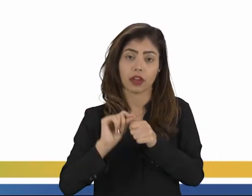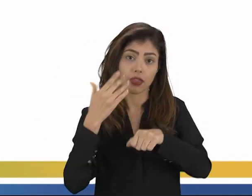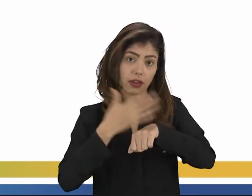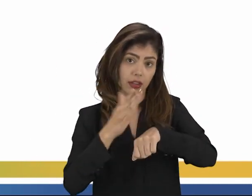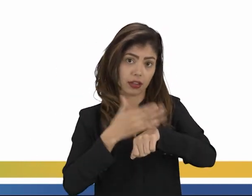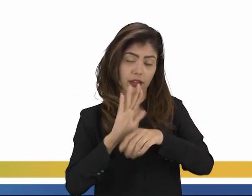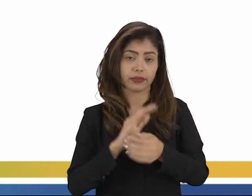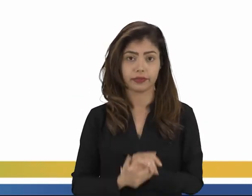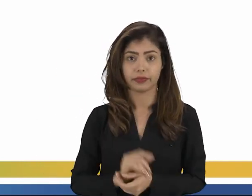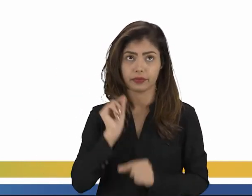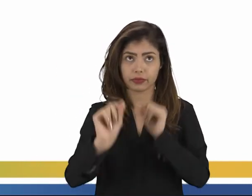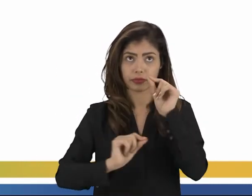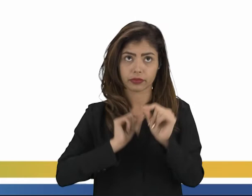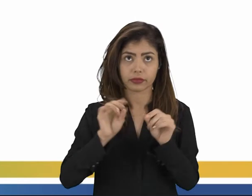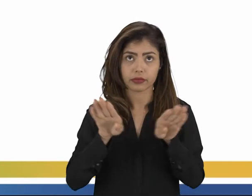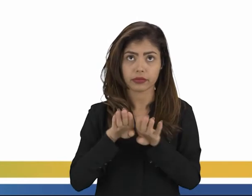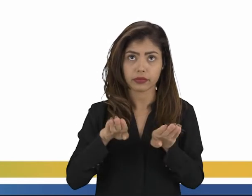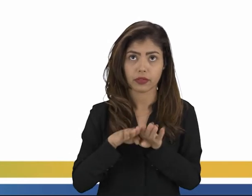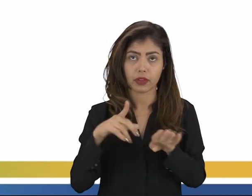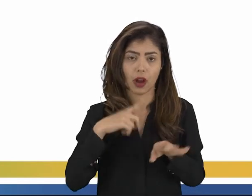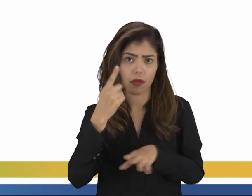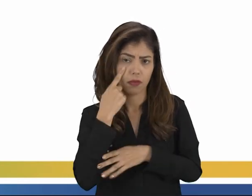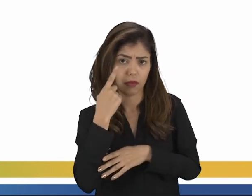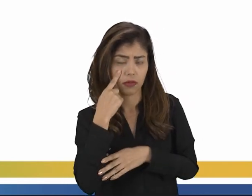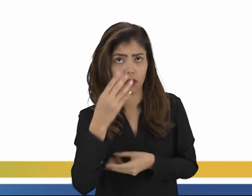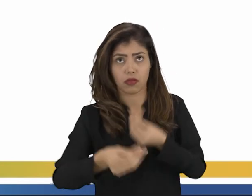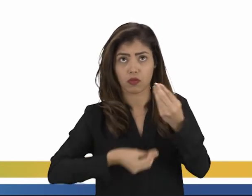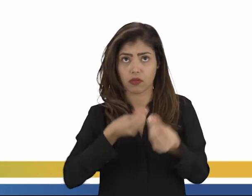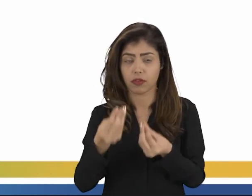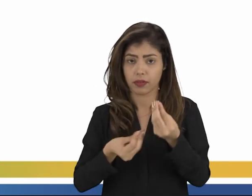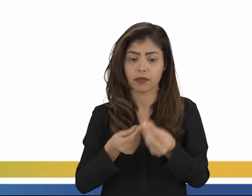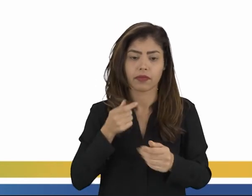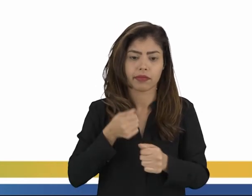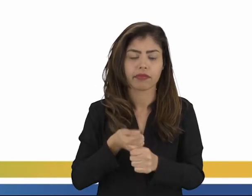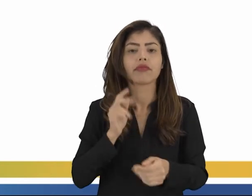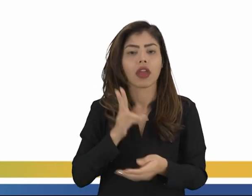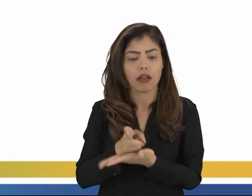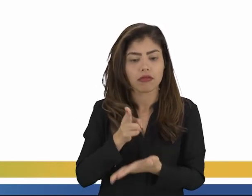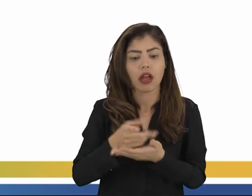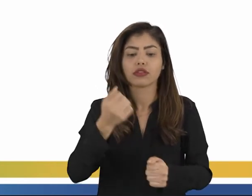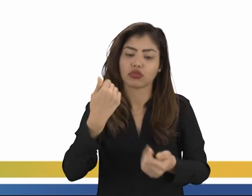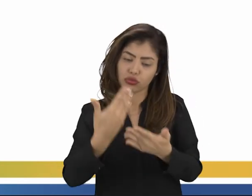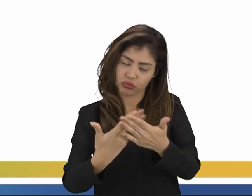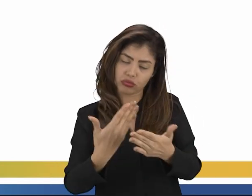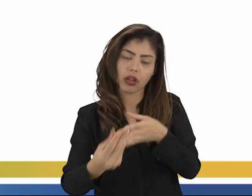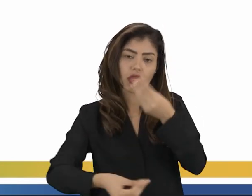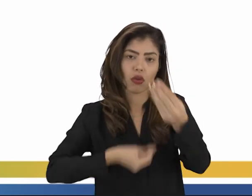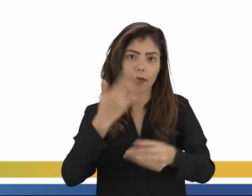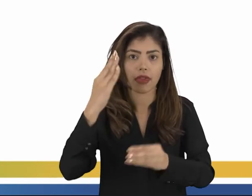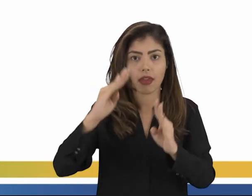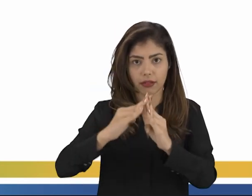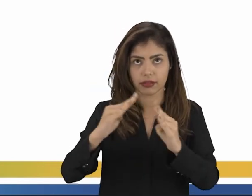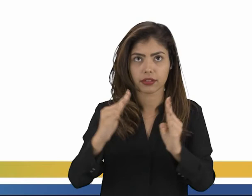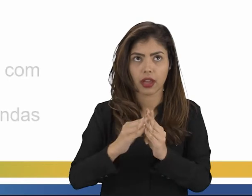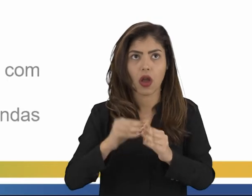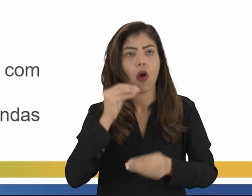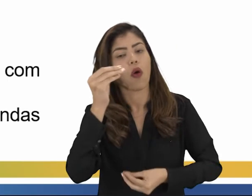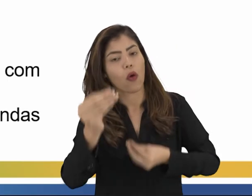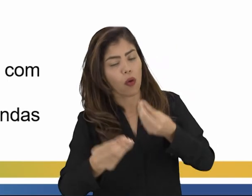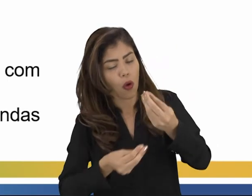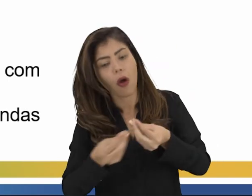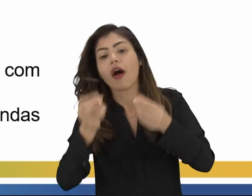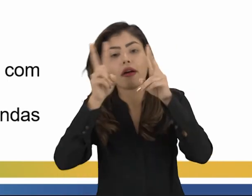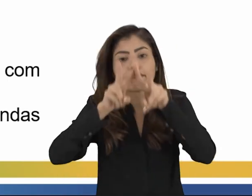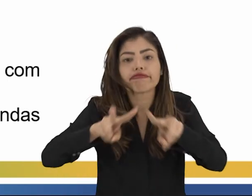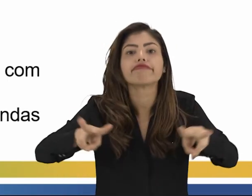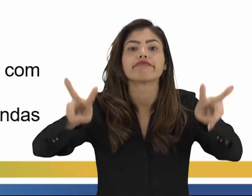nosso material do Exercitando, Nosso Exercitando, galera, é sempre para a gente dar uma olhada como vem sendo cobrado, como você pode estar estudando